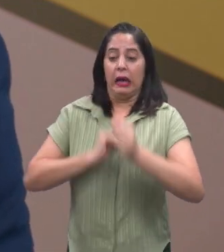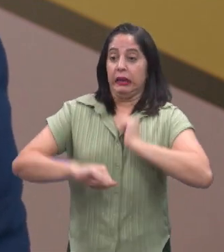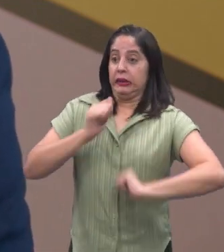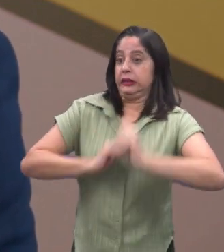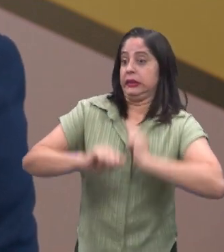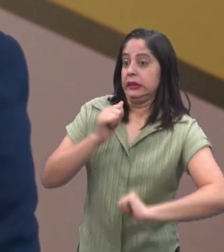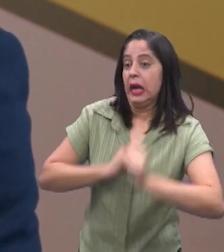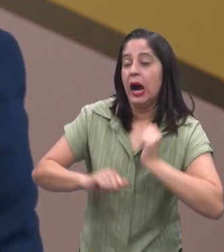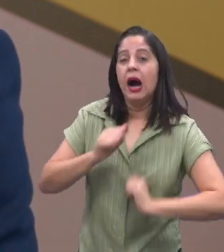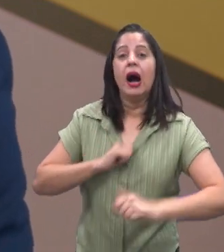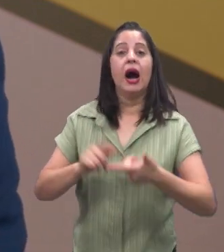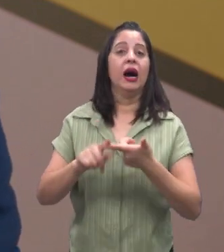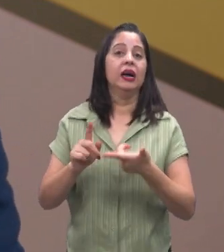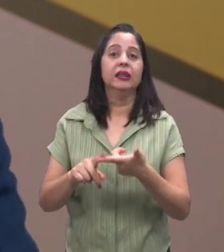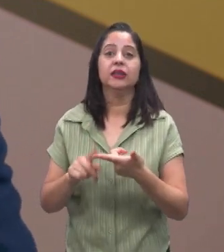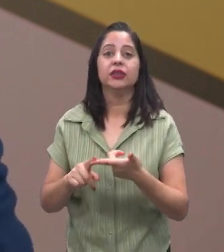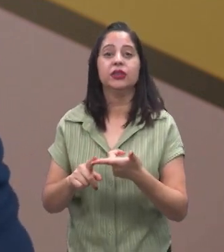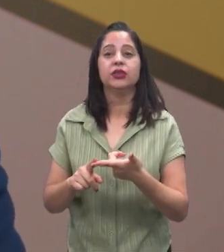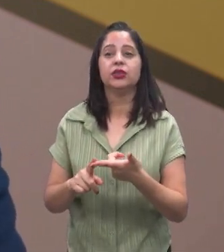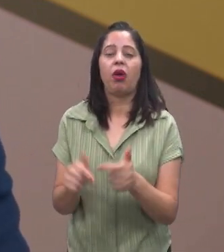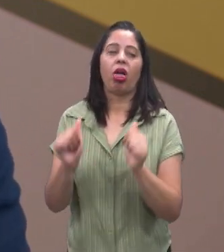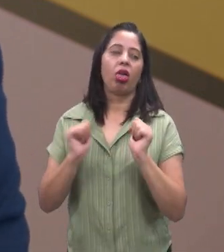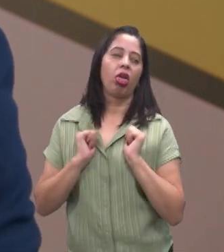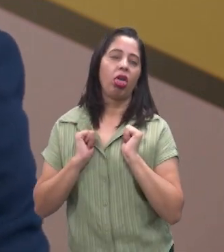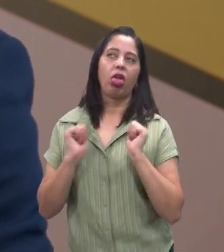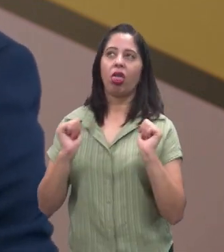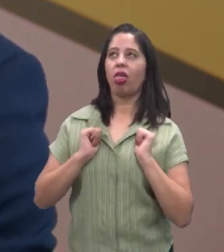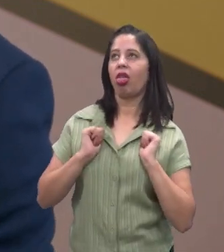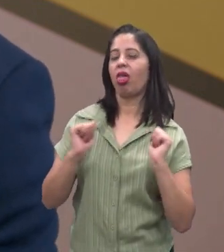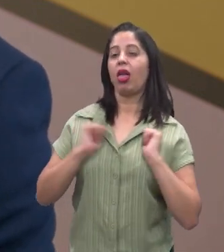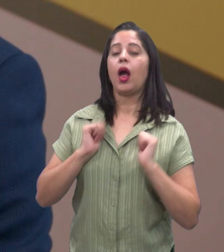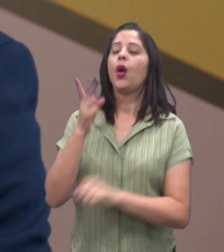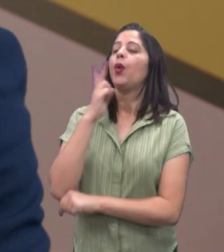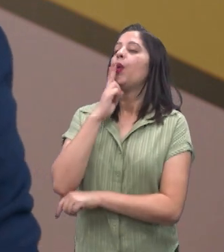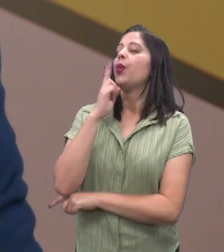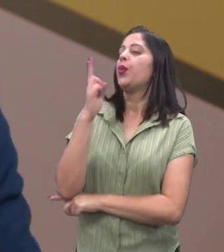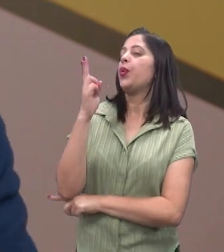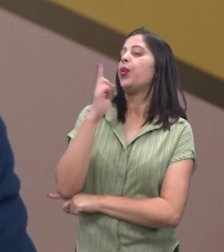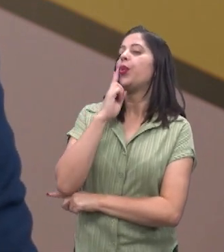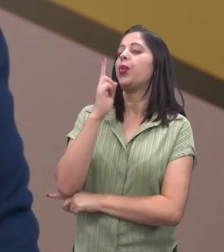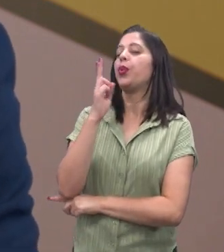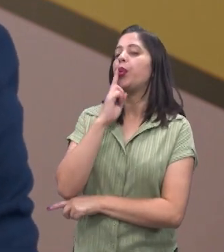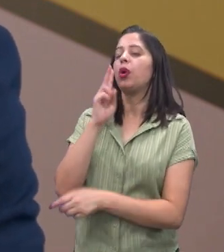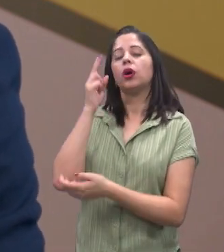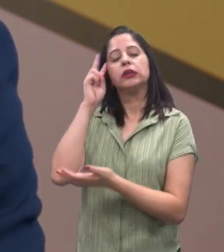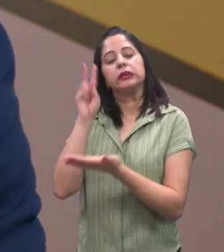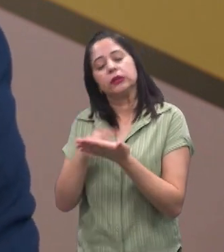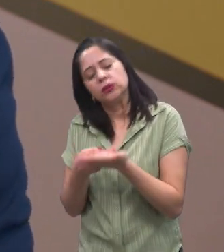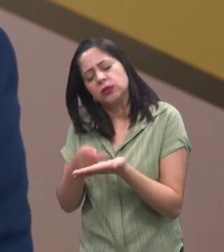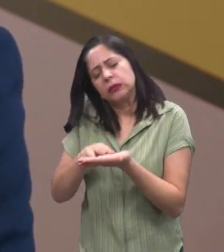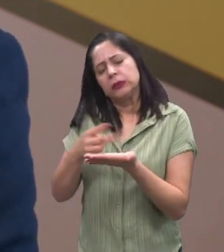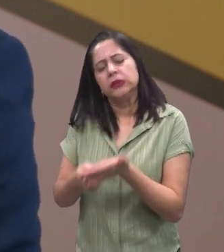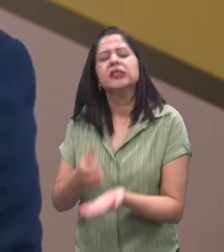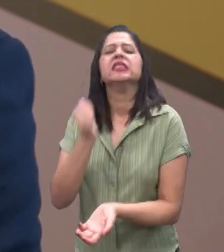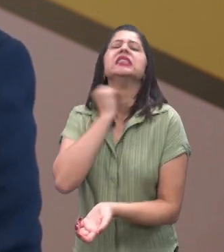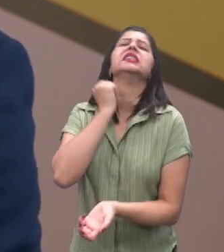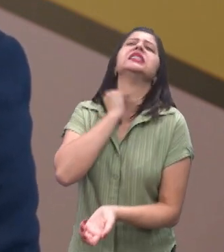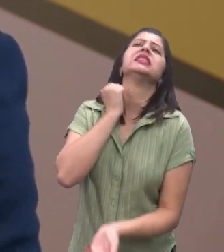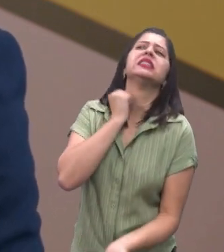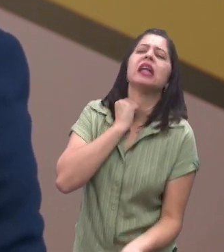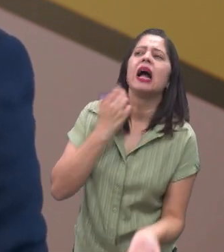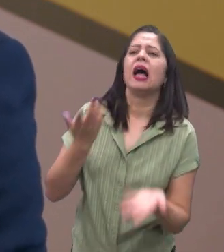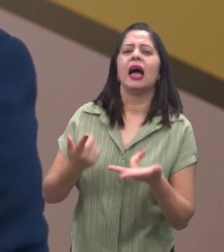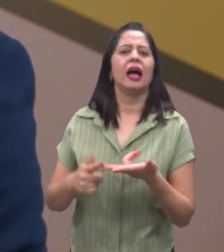mais ansioso, você vai estar mais sedentário, eventualmente fumar, dormir mal, estressado, você